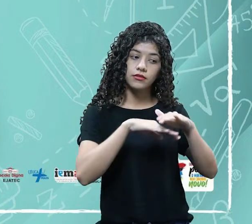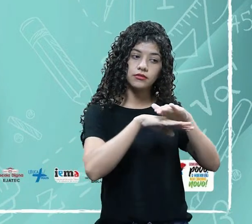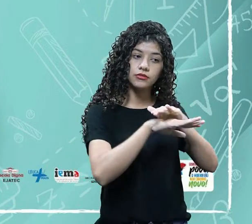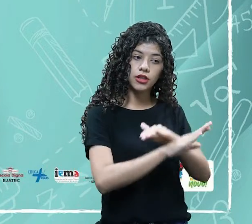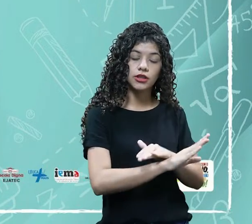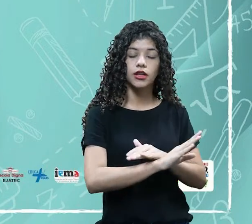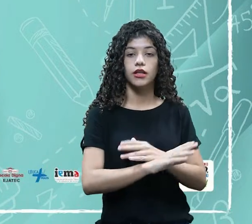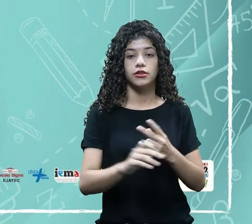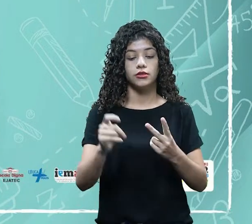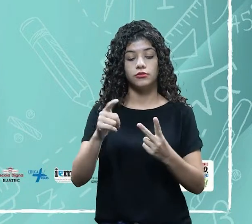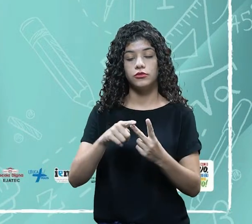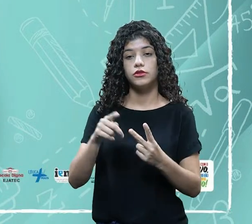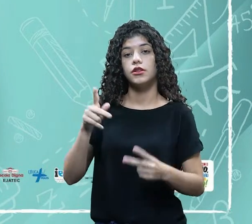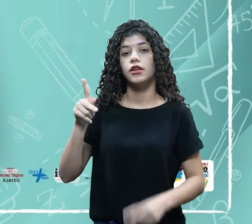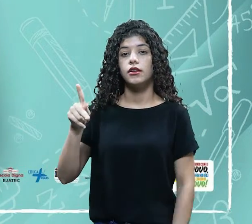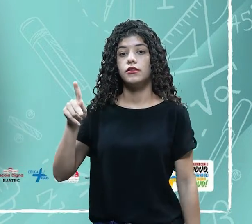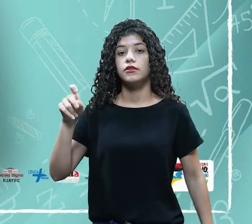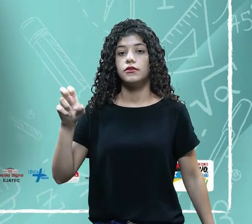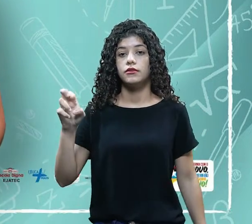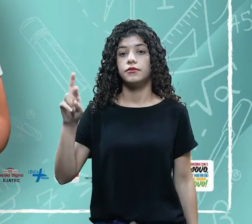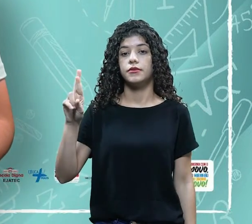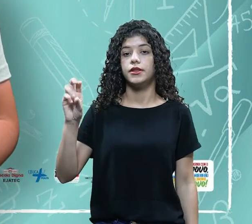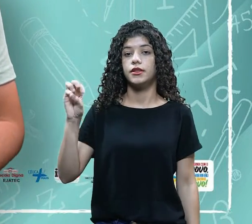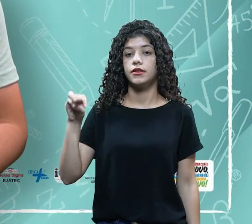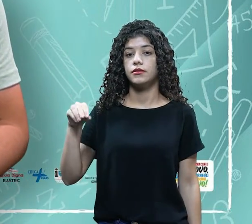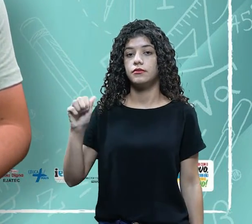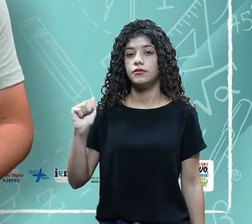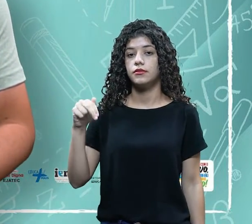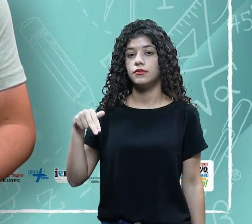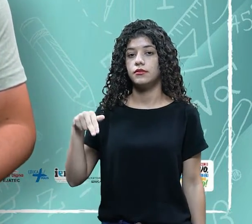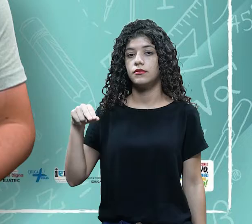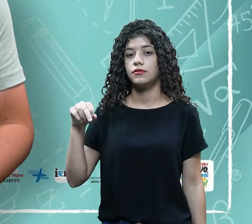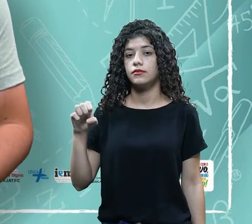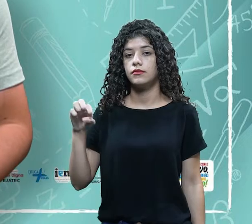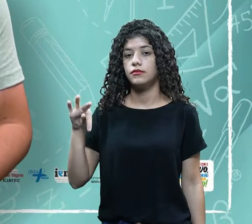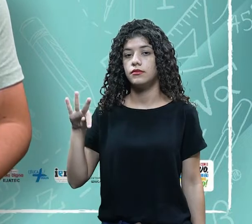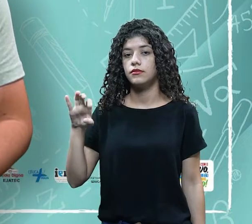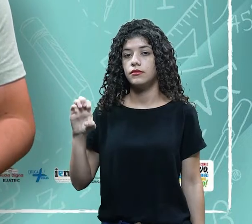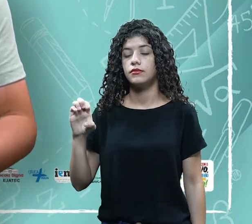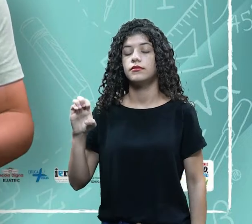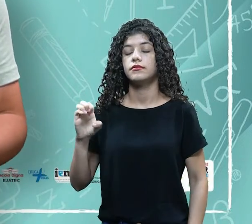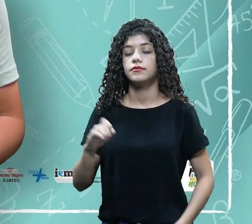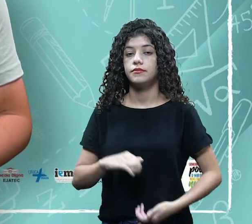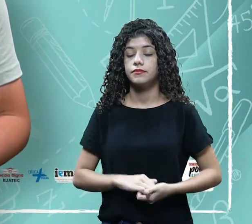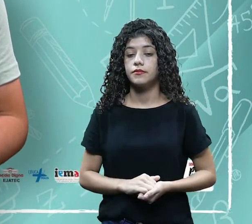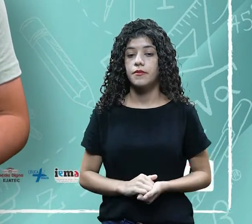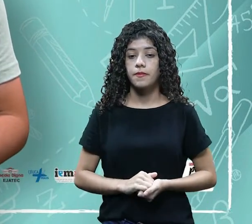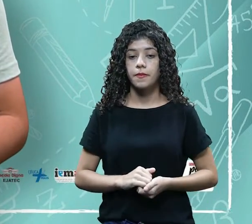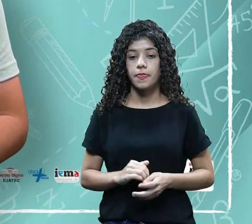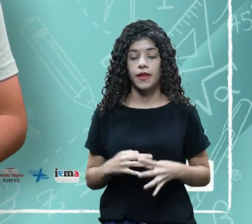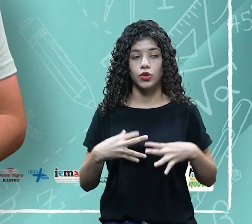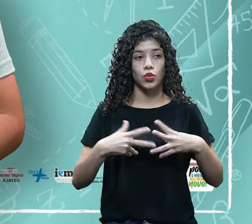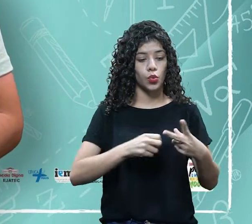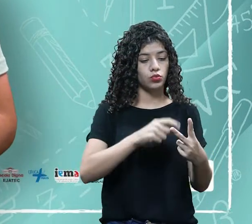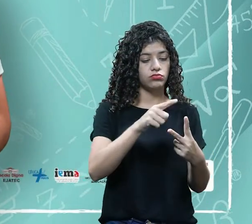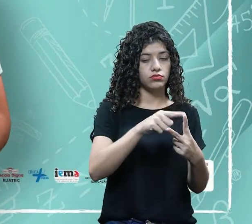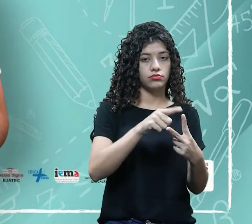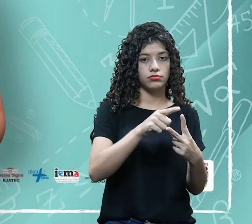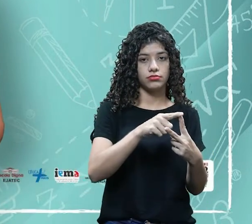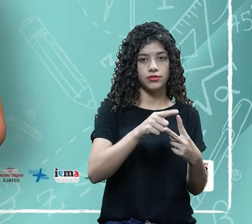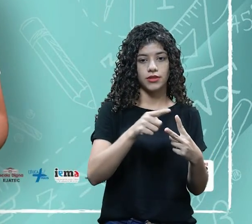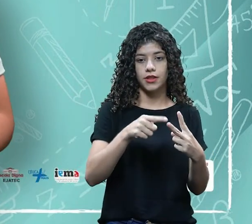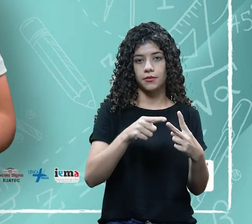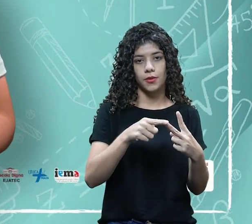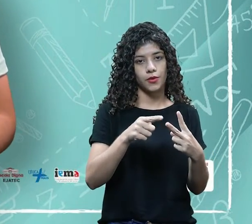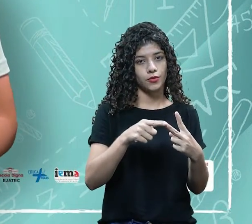Então, os arquivos intermediários, eles são subordinados ao arquivo permanente. Nem todo arquivo intermediário pode